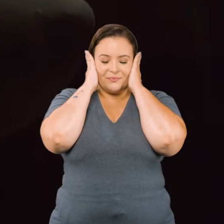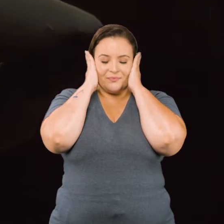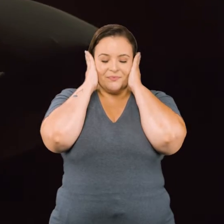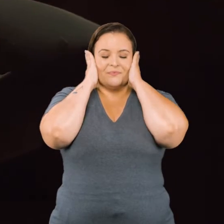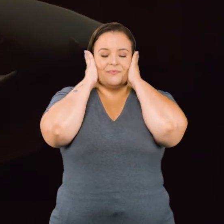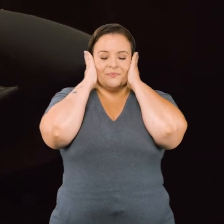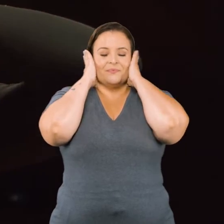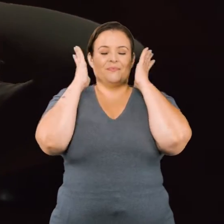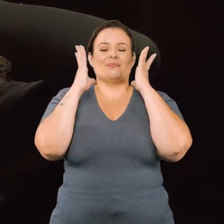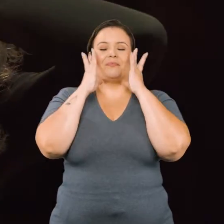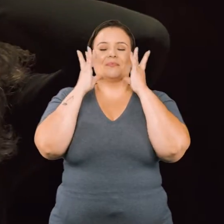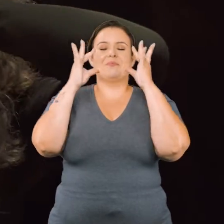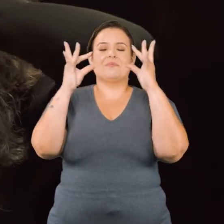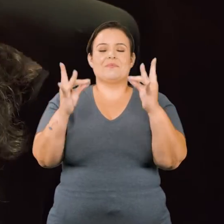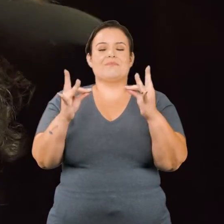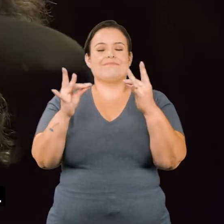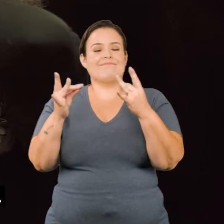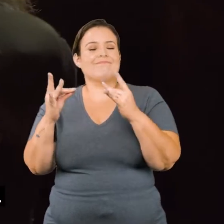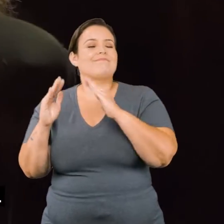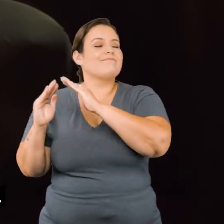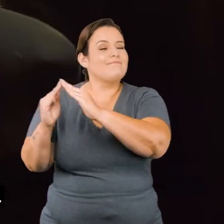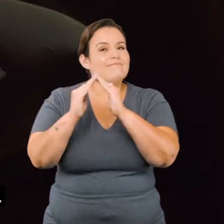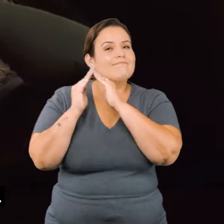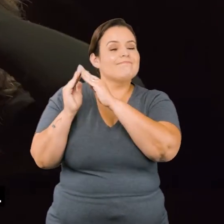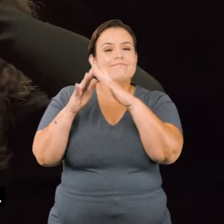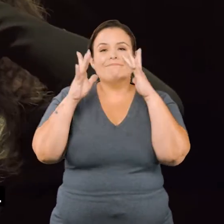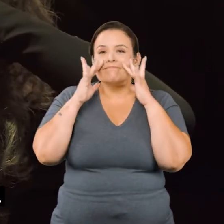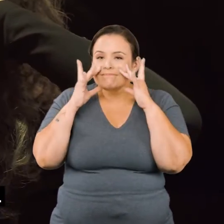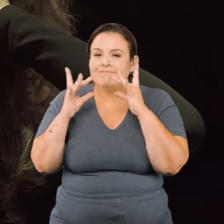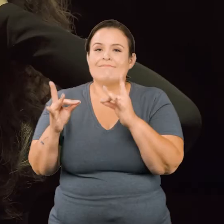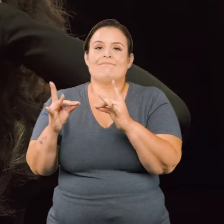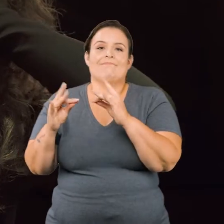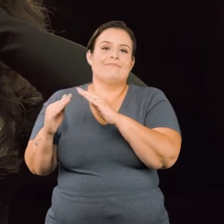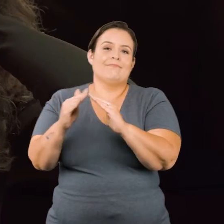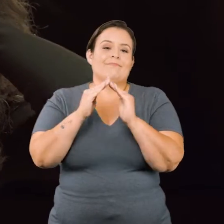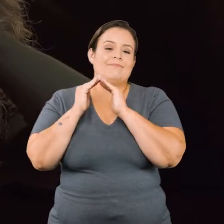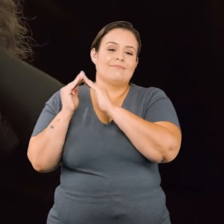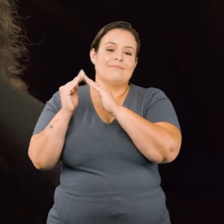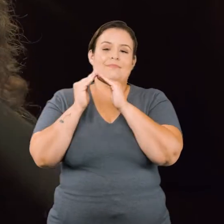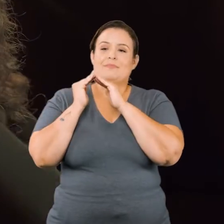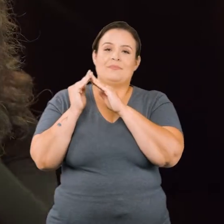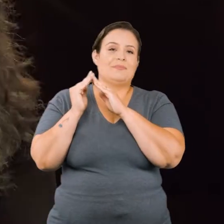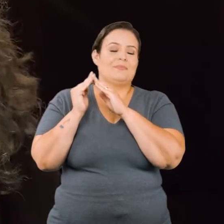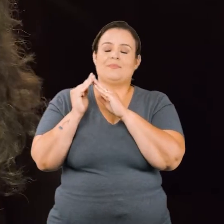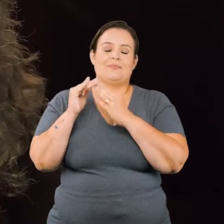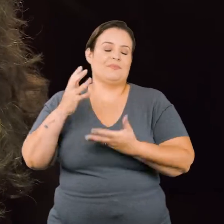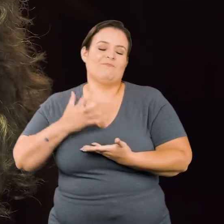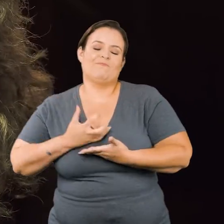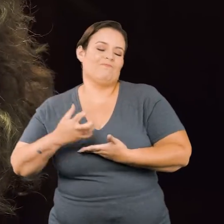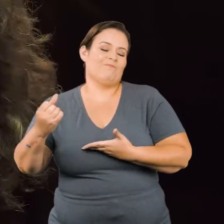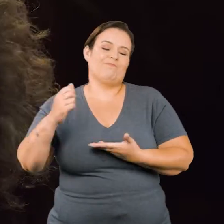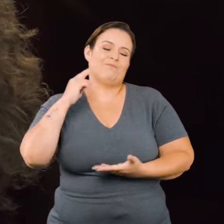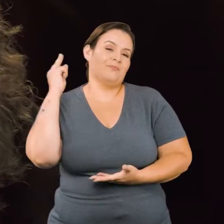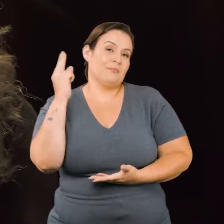e escuto a minha aldeia. Eu estou escutando a minha aldeia. A minha aldeia não sai de